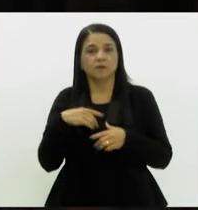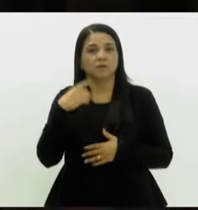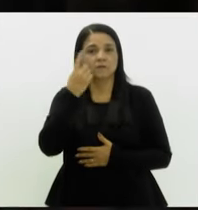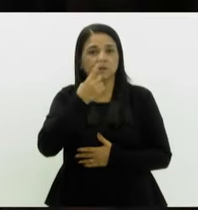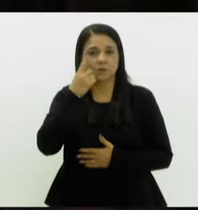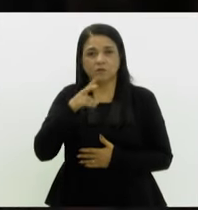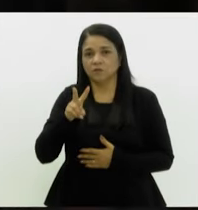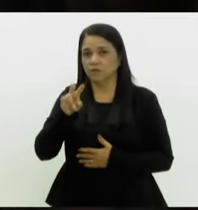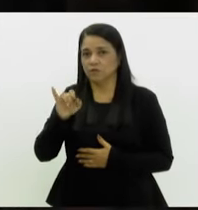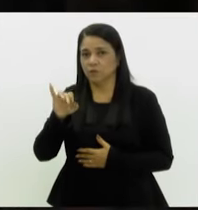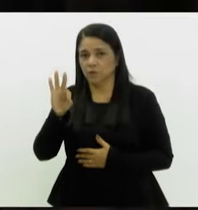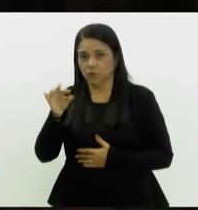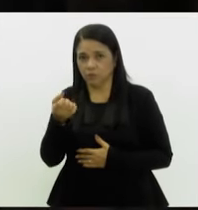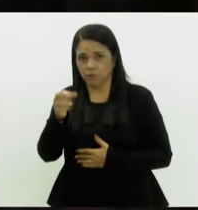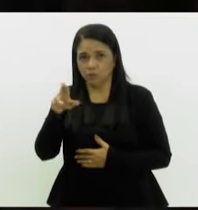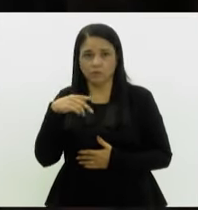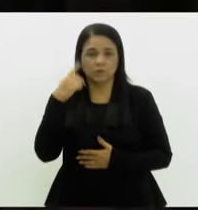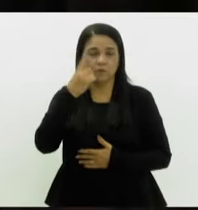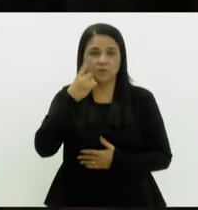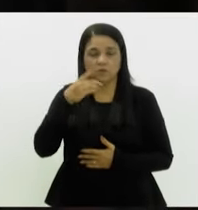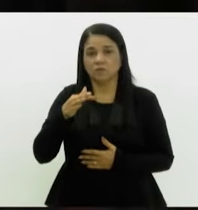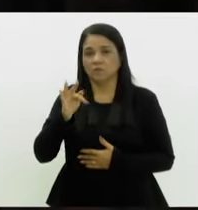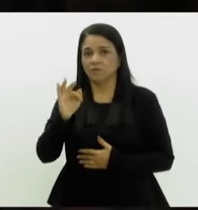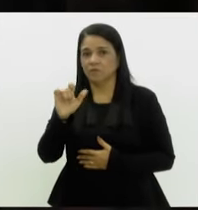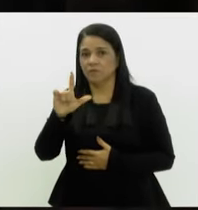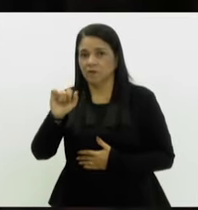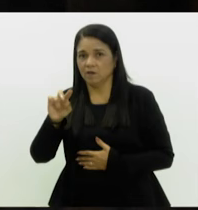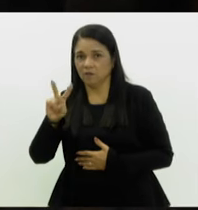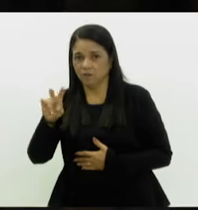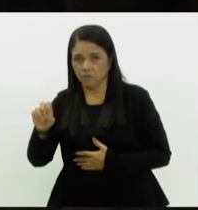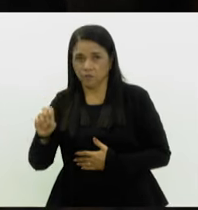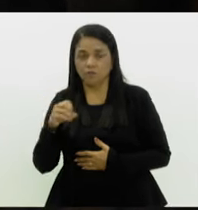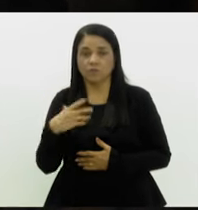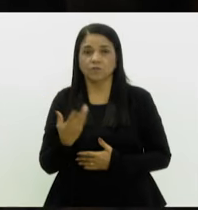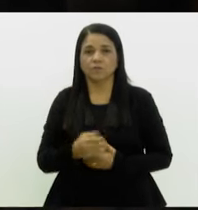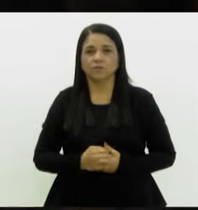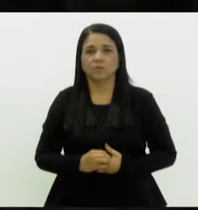Júnior. Deputado Flávio Serafini.